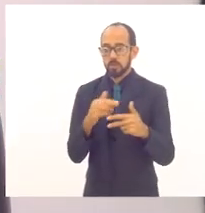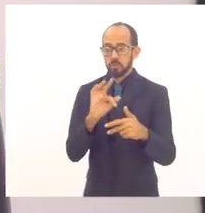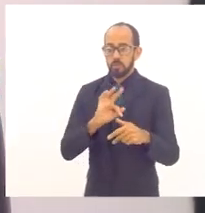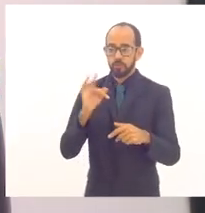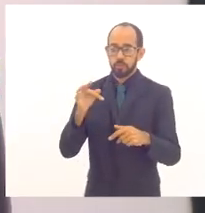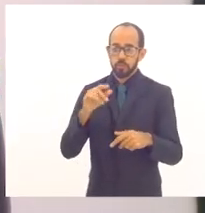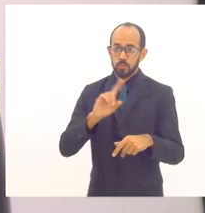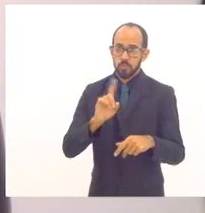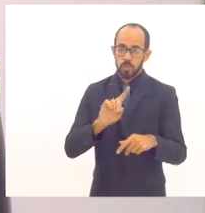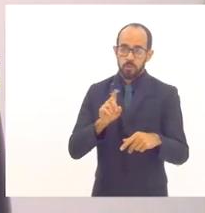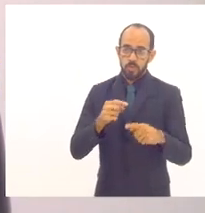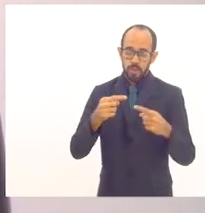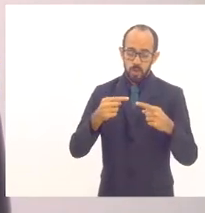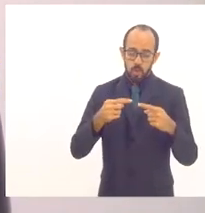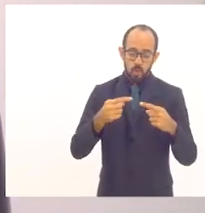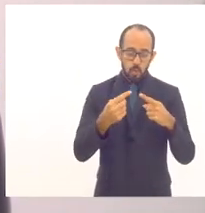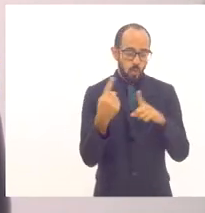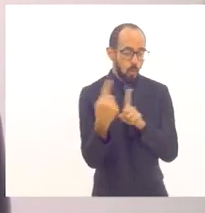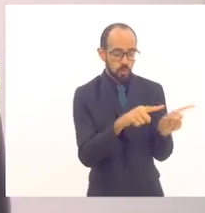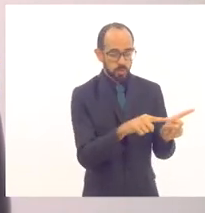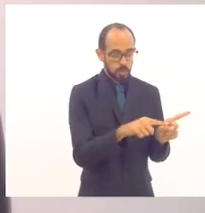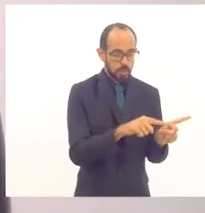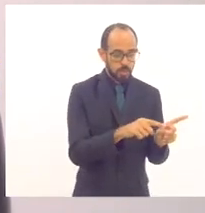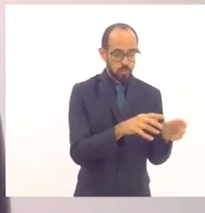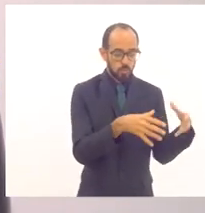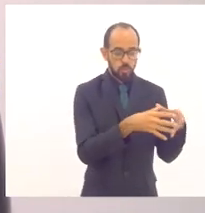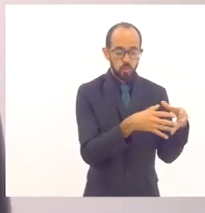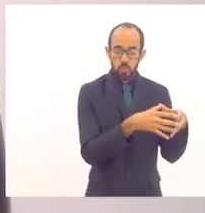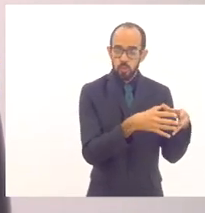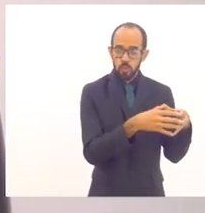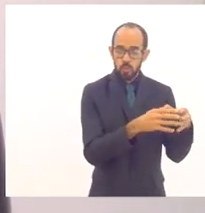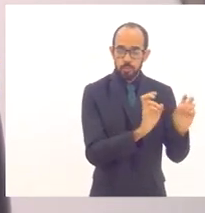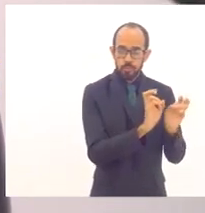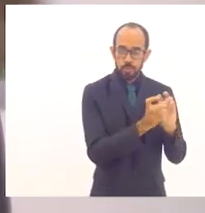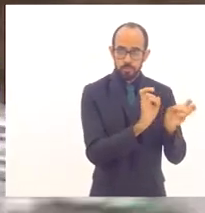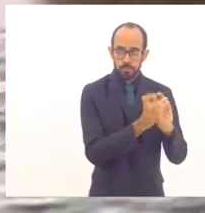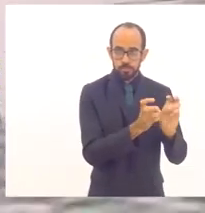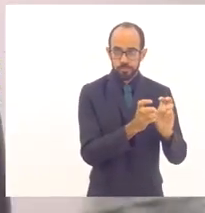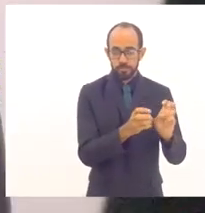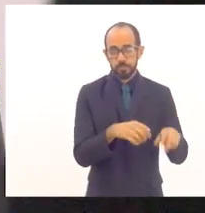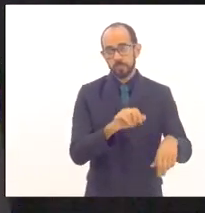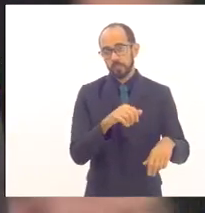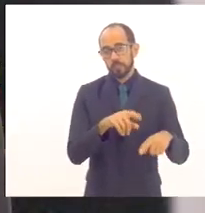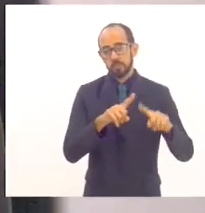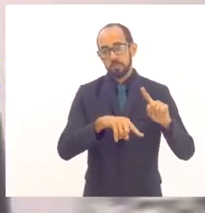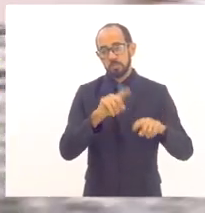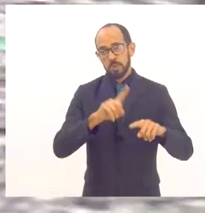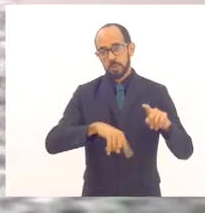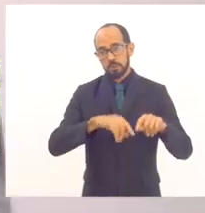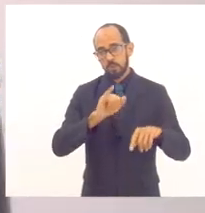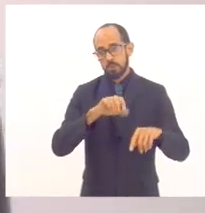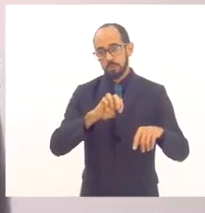não vá contra vocês e não vá contra a metodologia de patrimônio material.